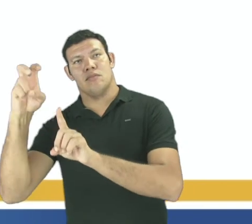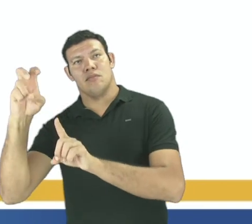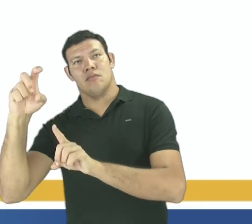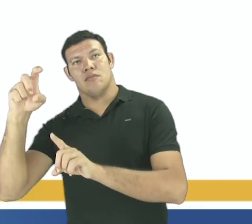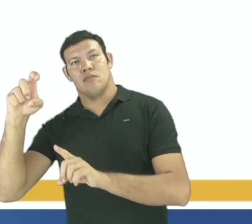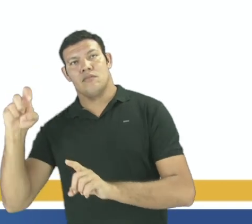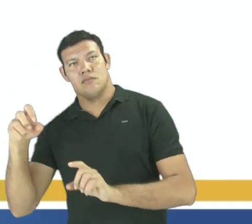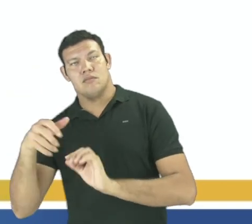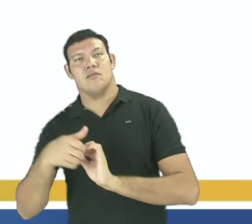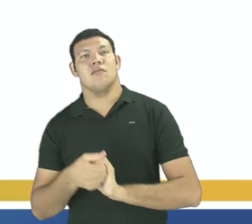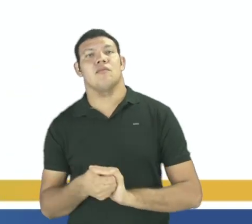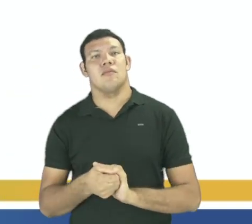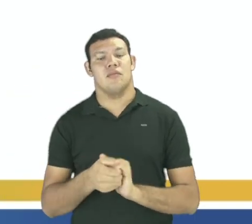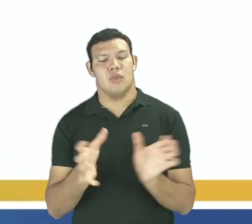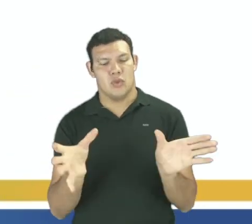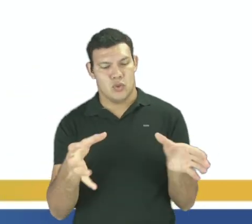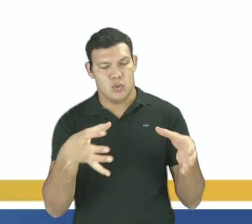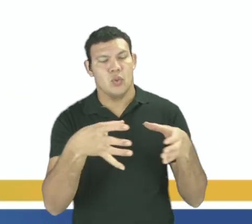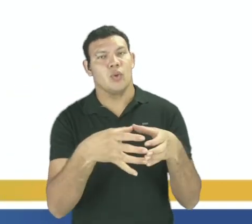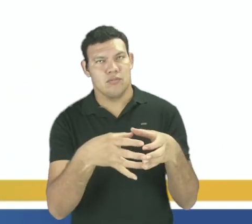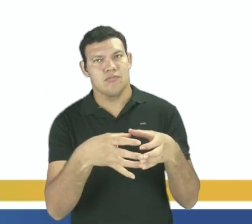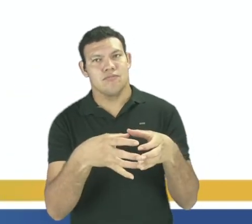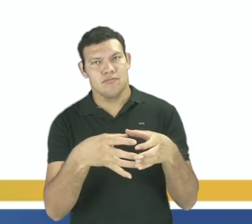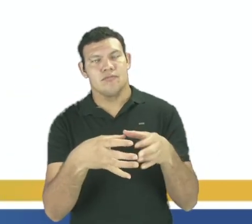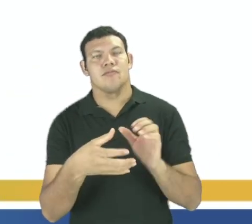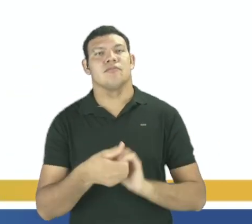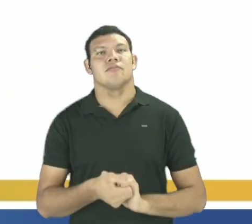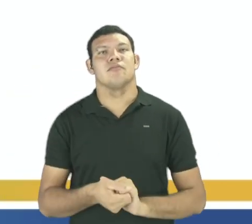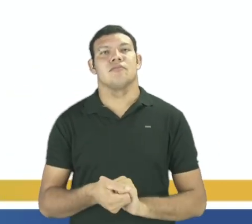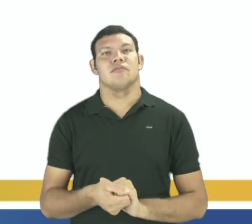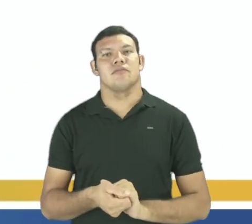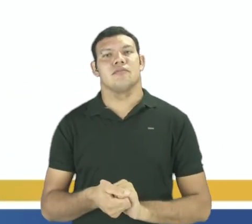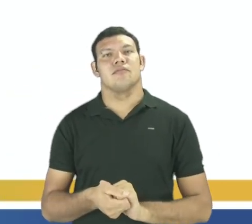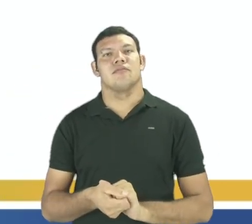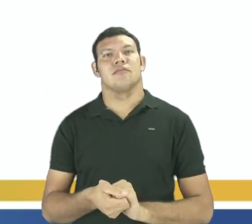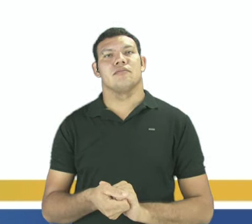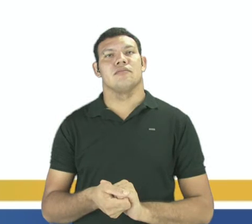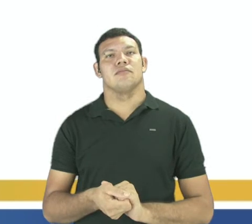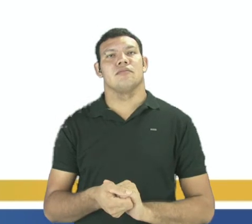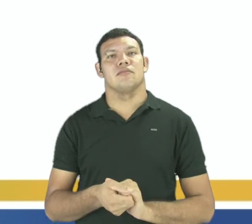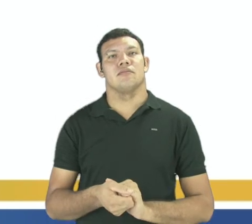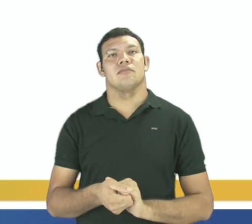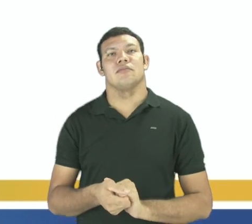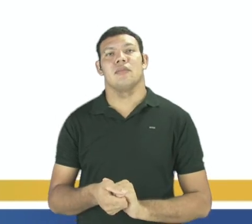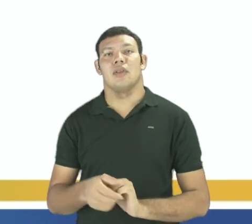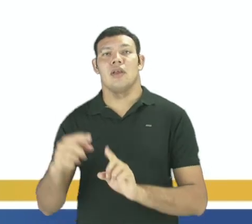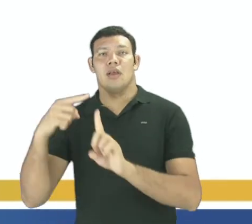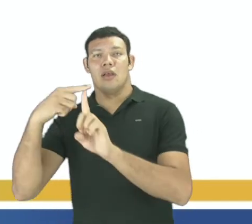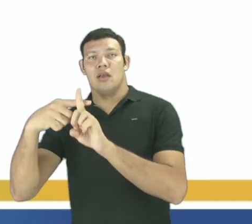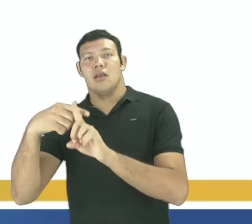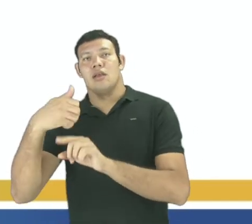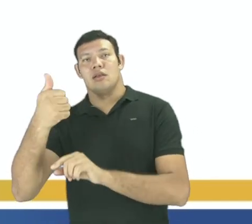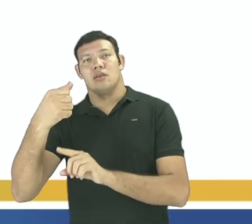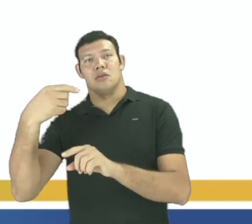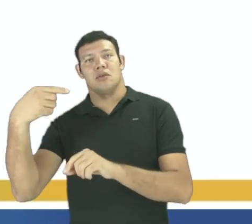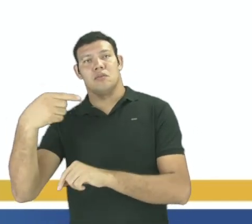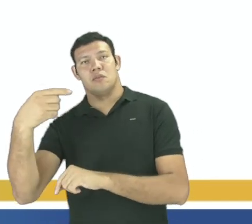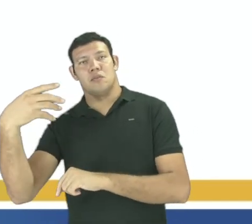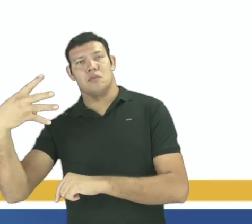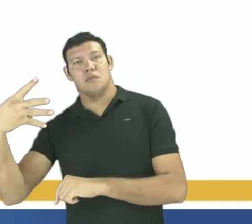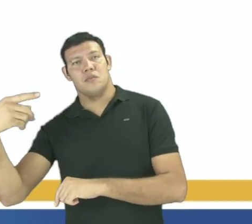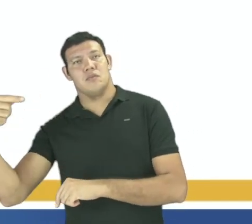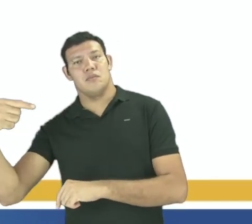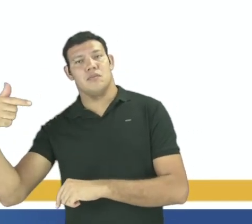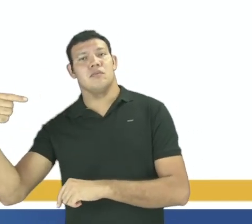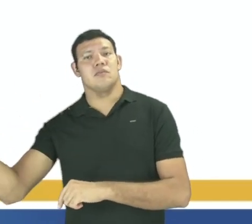só organiza, agrupa aí direitinho, né, sem perder nenhum. Mais 1, menos 4 e menos 2.